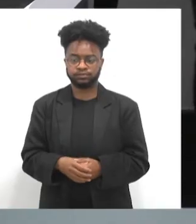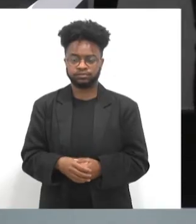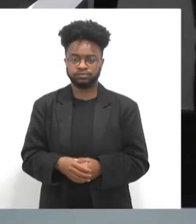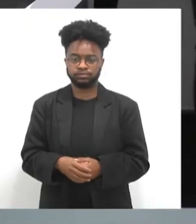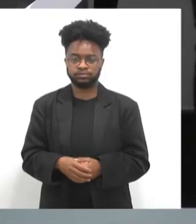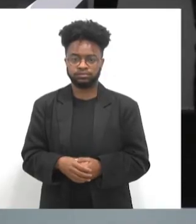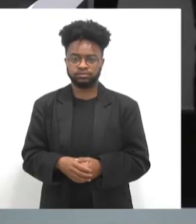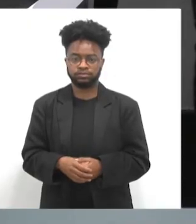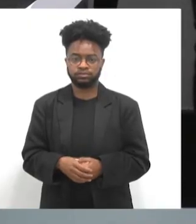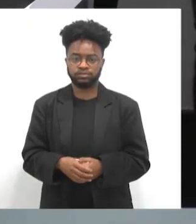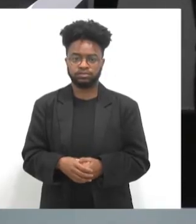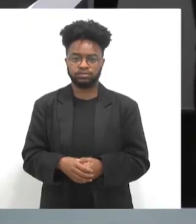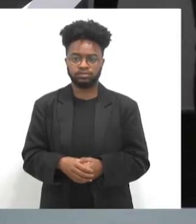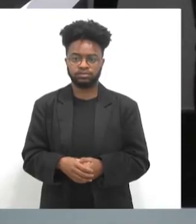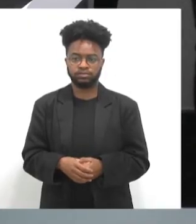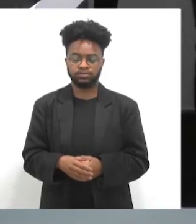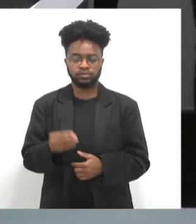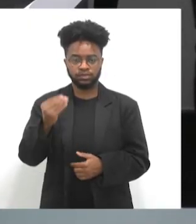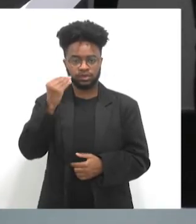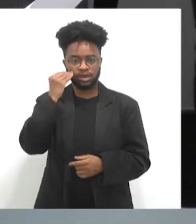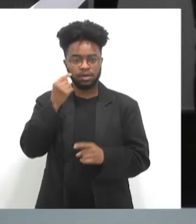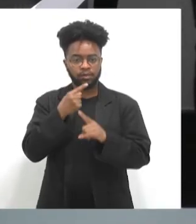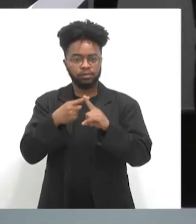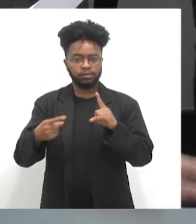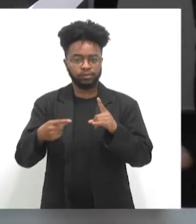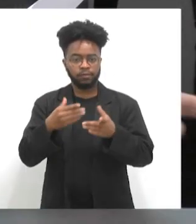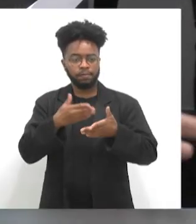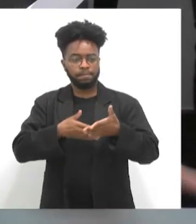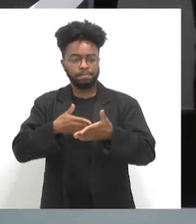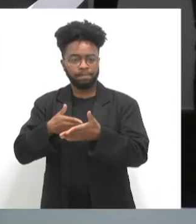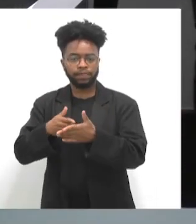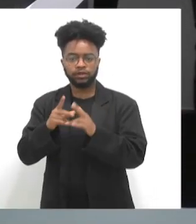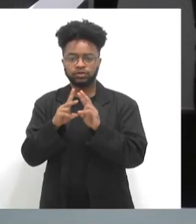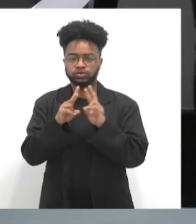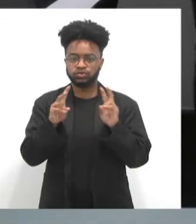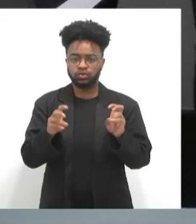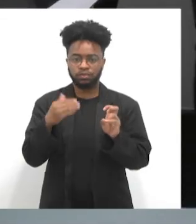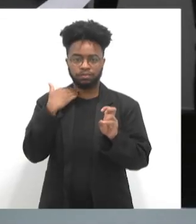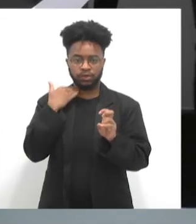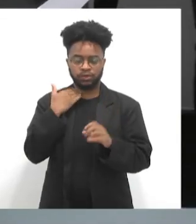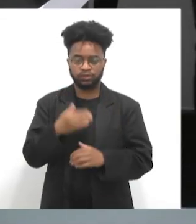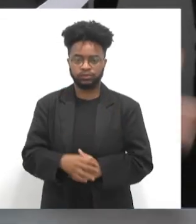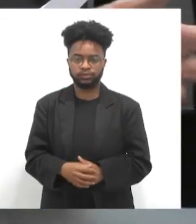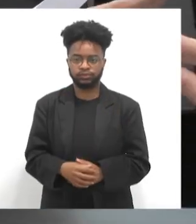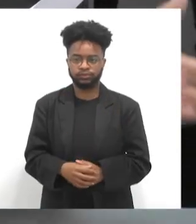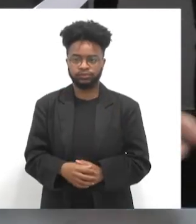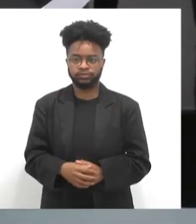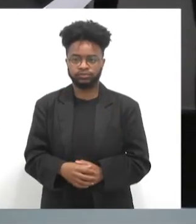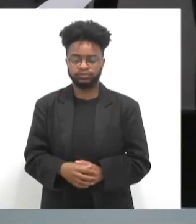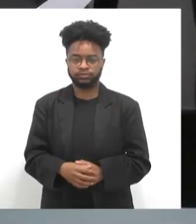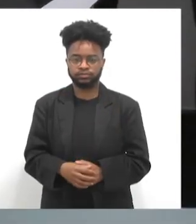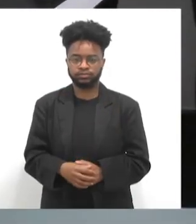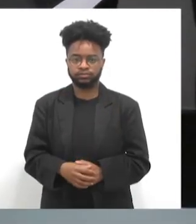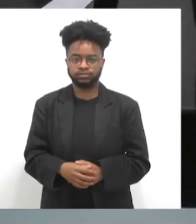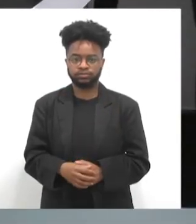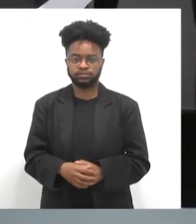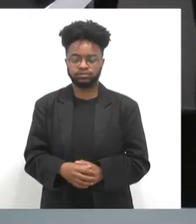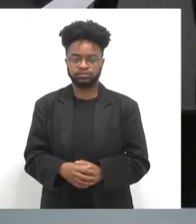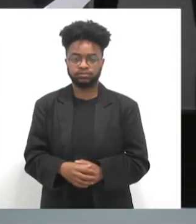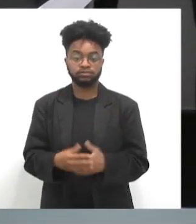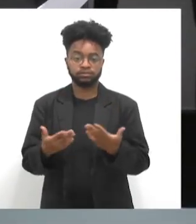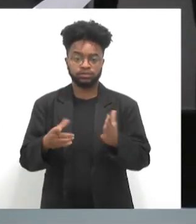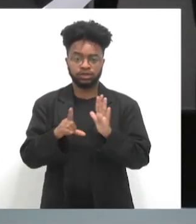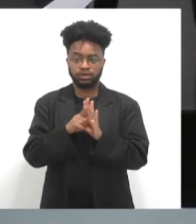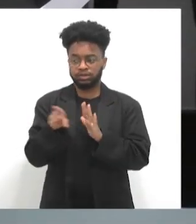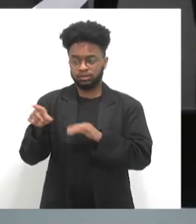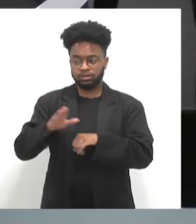vedar cláusula de barreira em relação ao banco de espera. E essa lei é de autoria